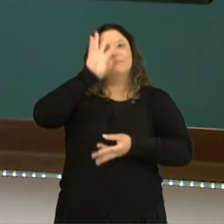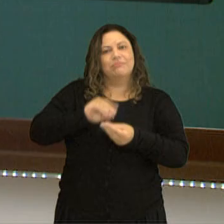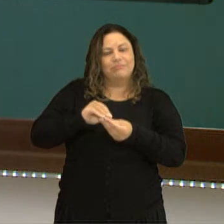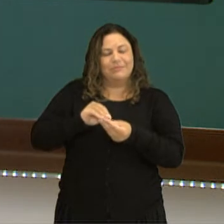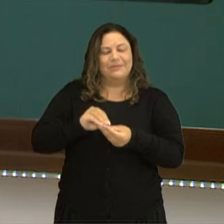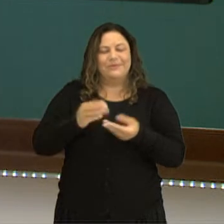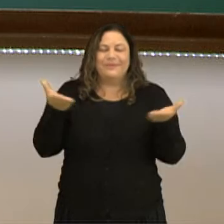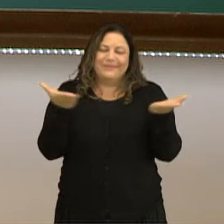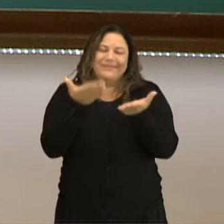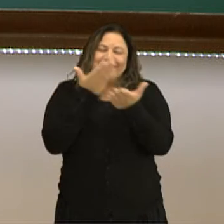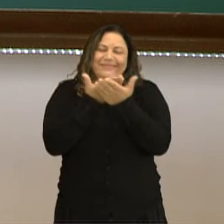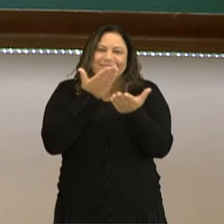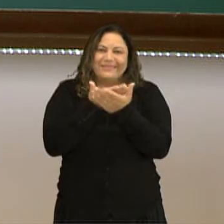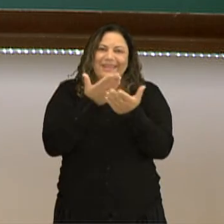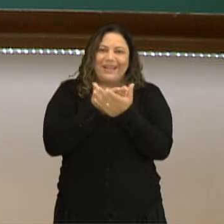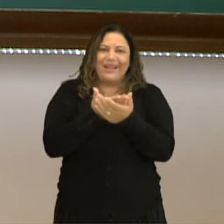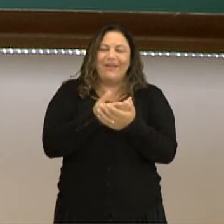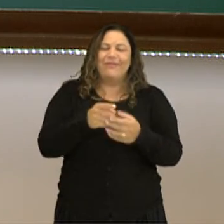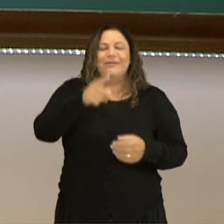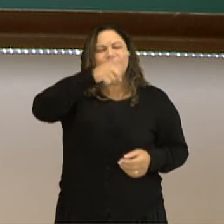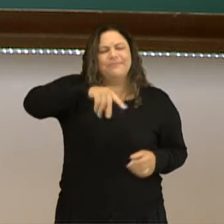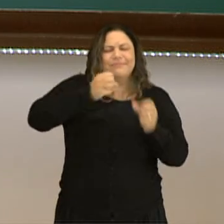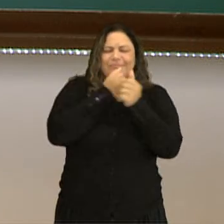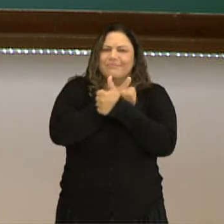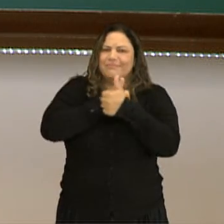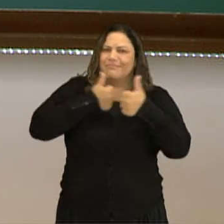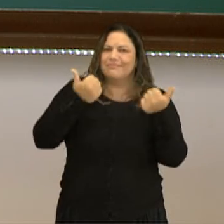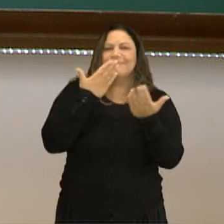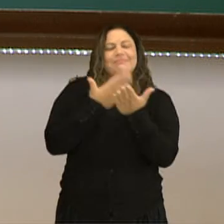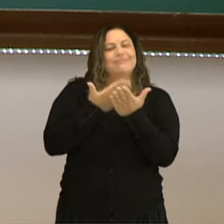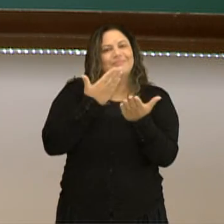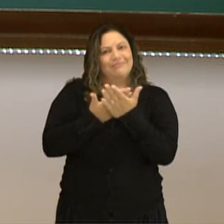aula. Eu desejo a você um sucesso, bons